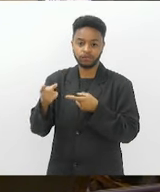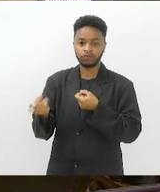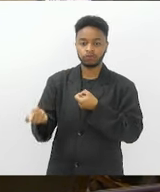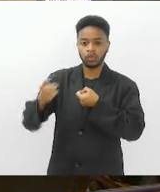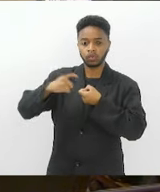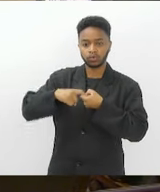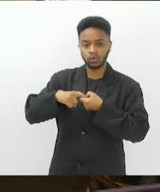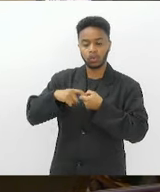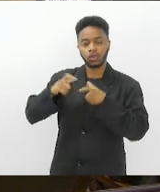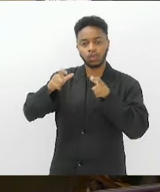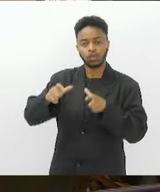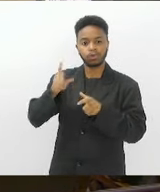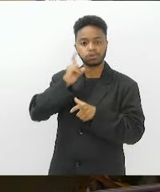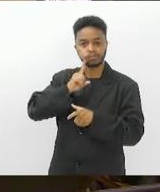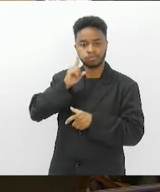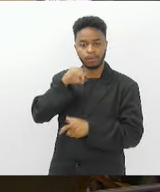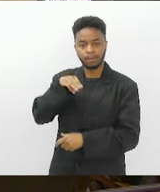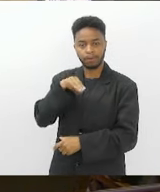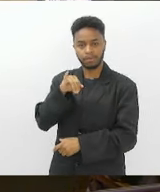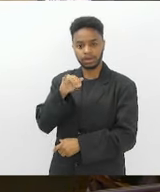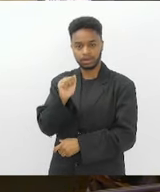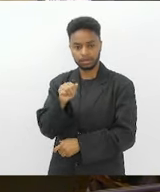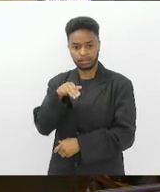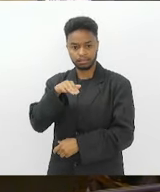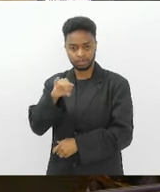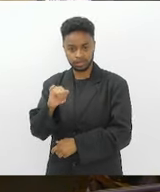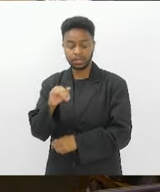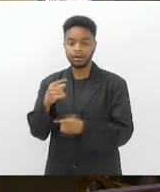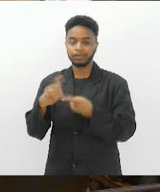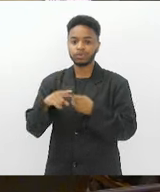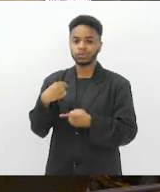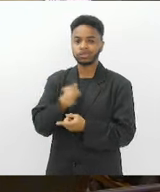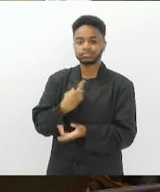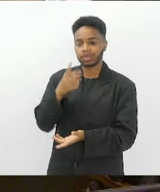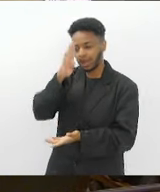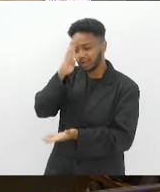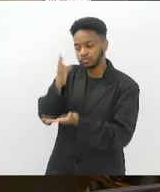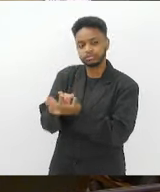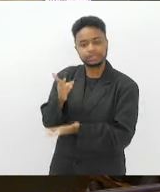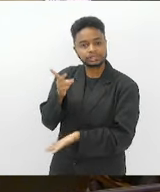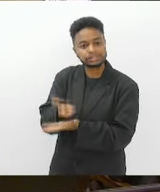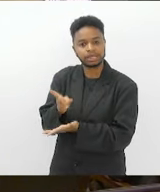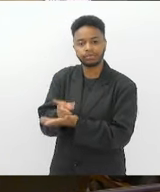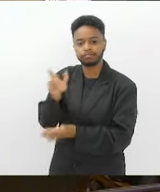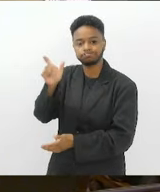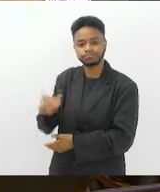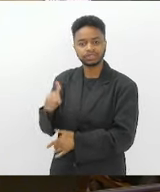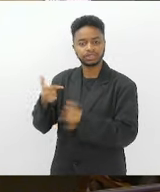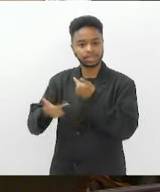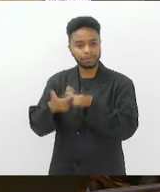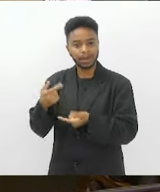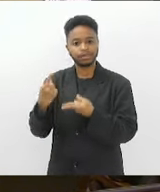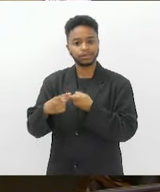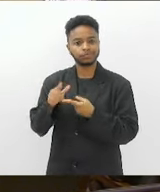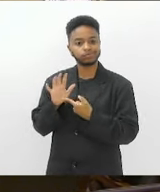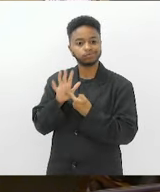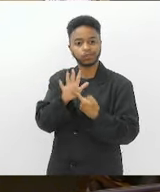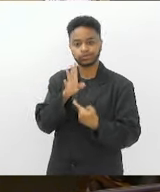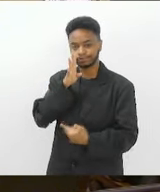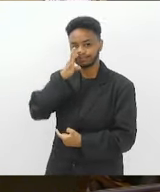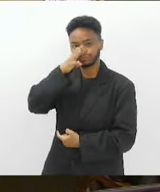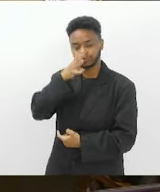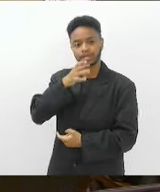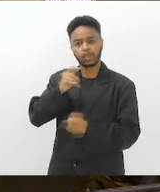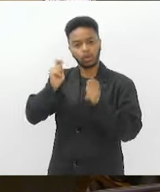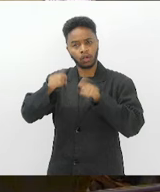e a gente sempre acreditou em você, no seu trabalho. Você é sinônimo de persistência, de competência, de